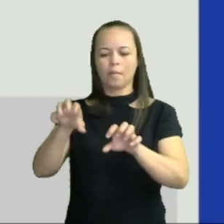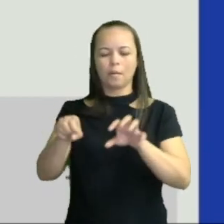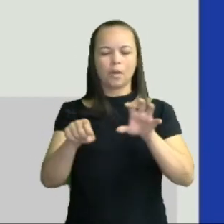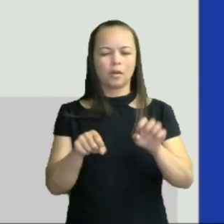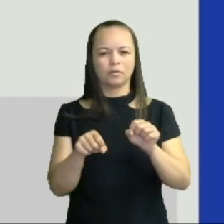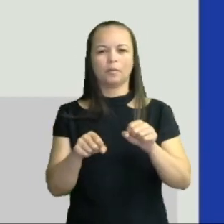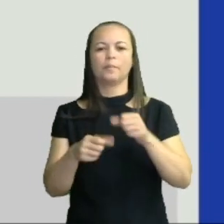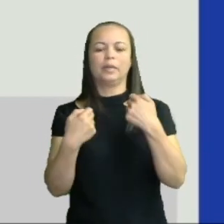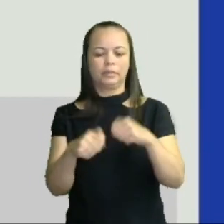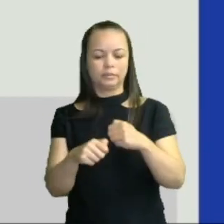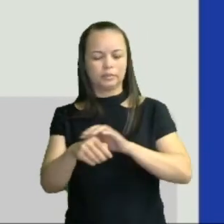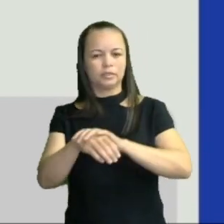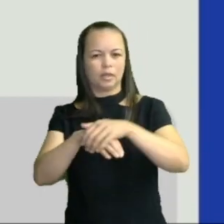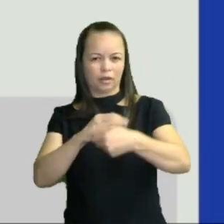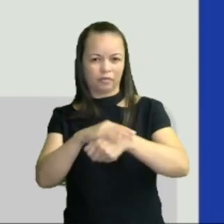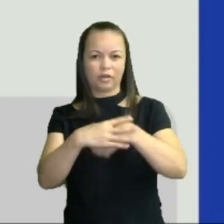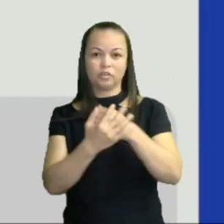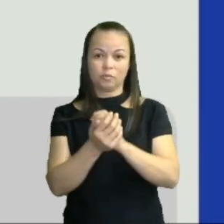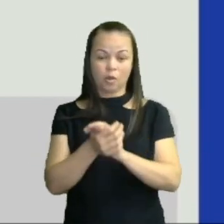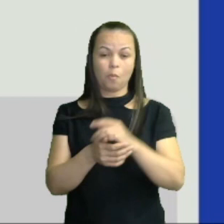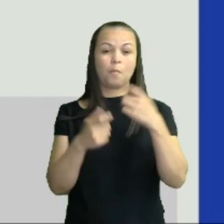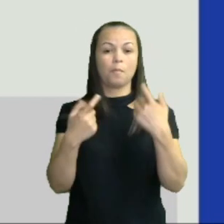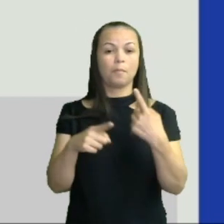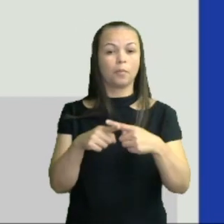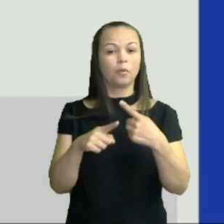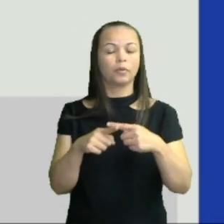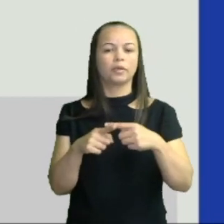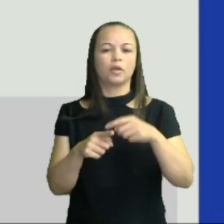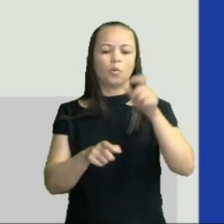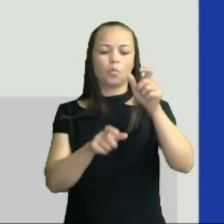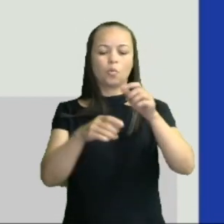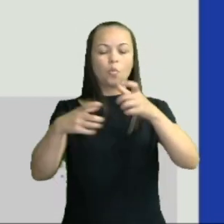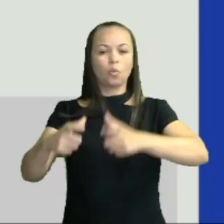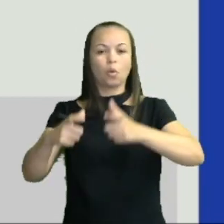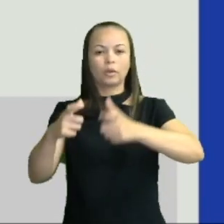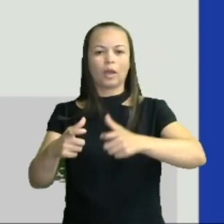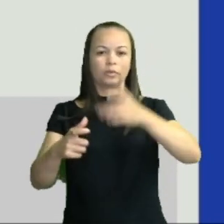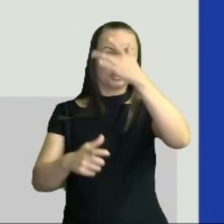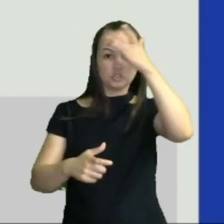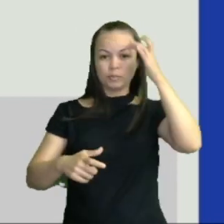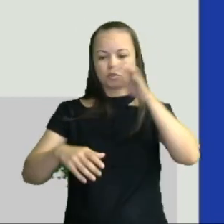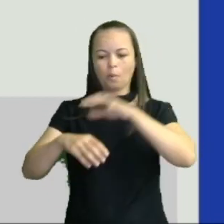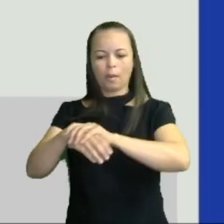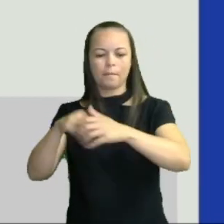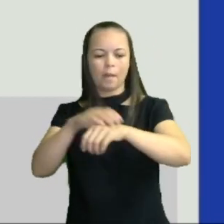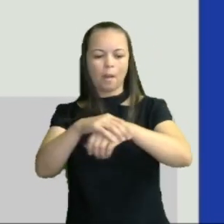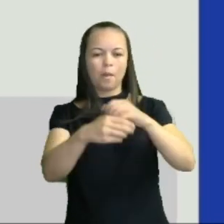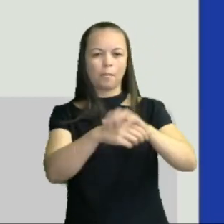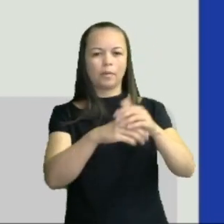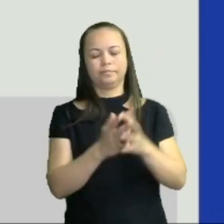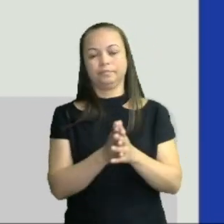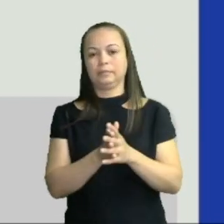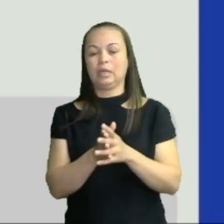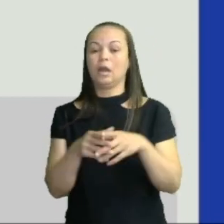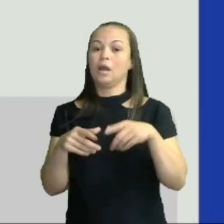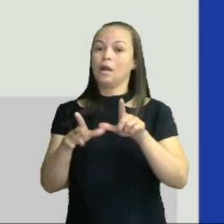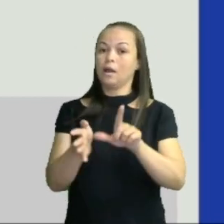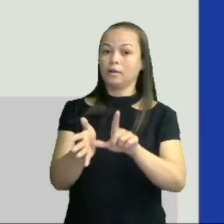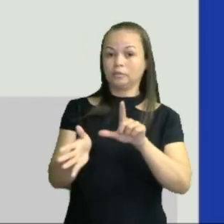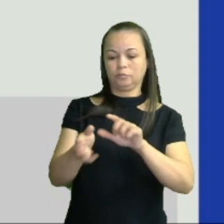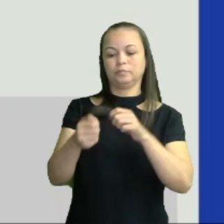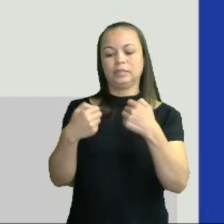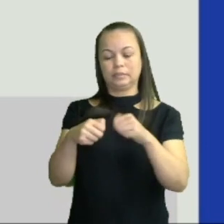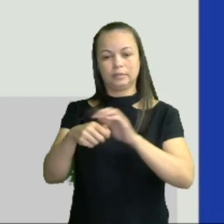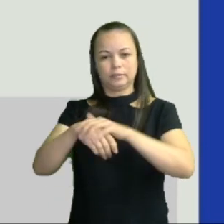as mãos, porque ali é um lugar que todo mundo toca, tá? Antes e depois de ter contato com os olhos, com o nariz, com a